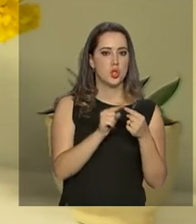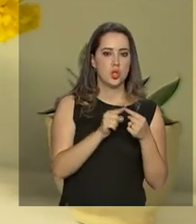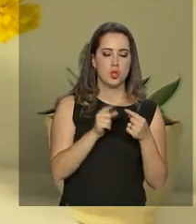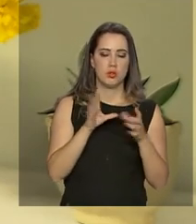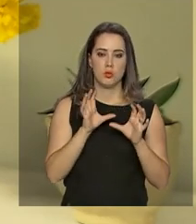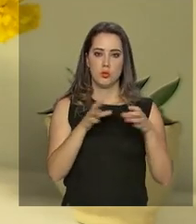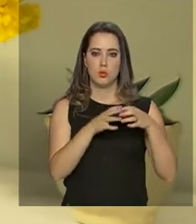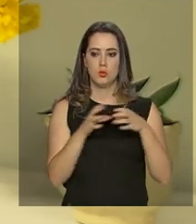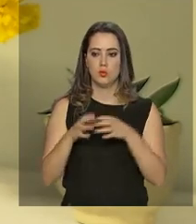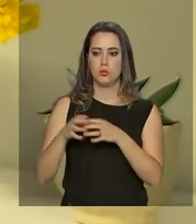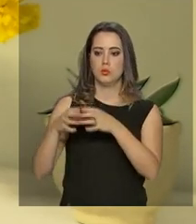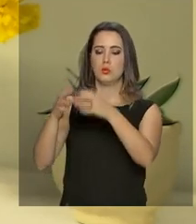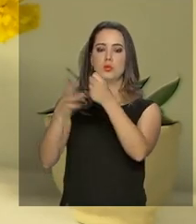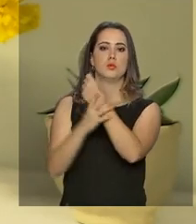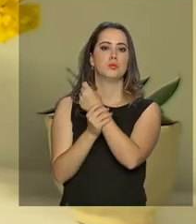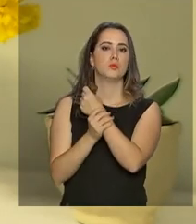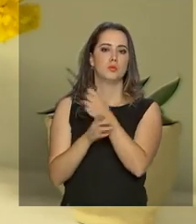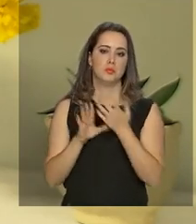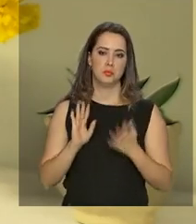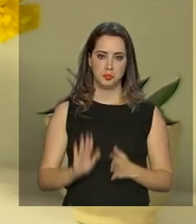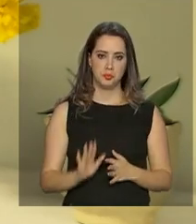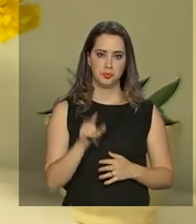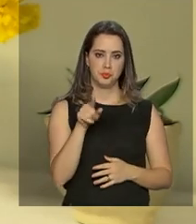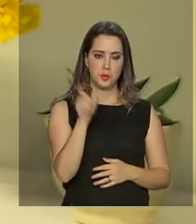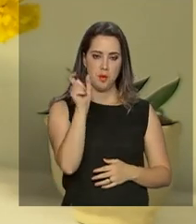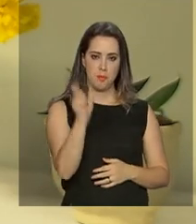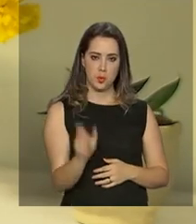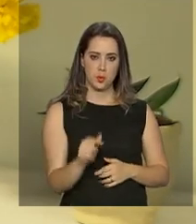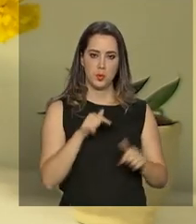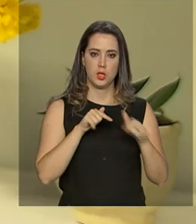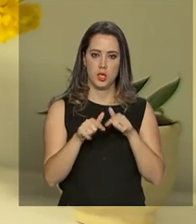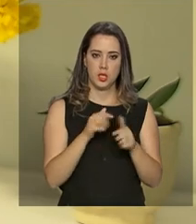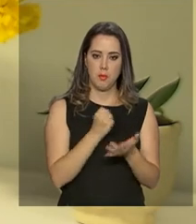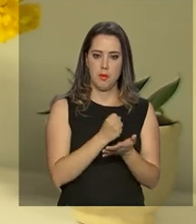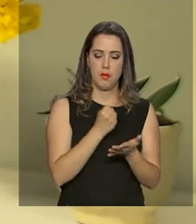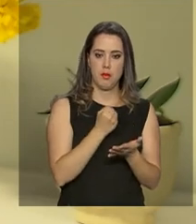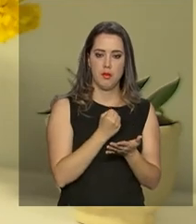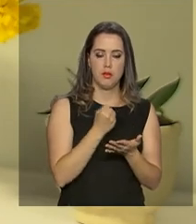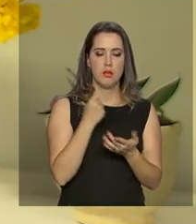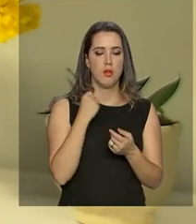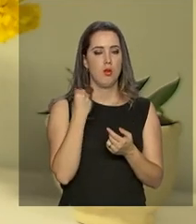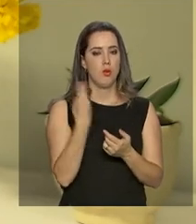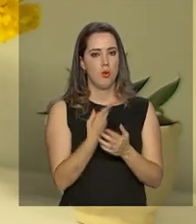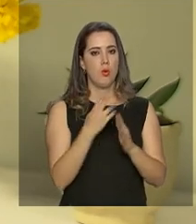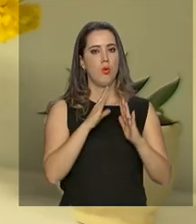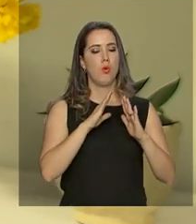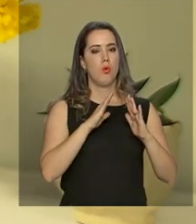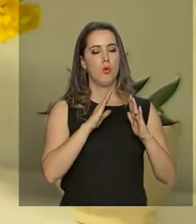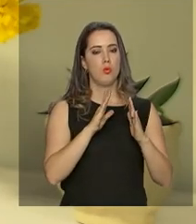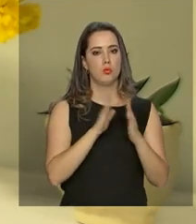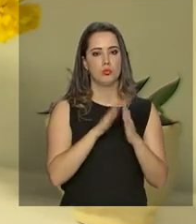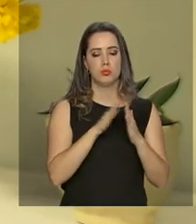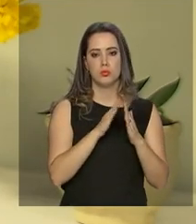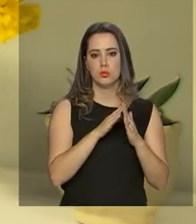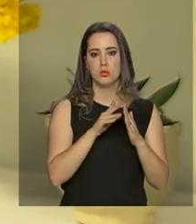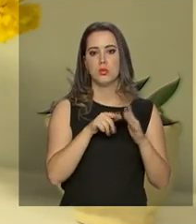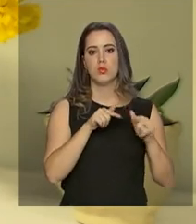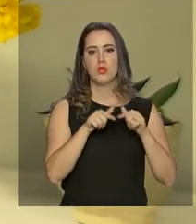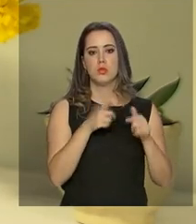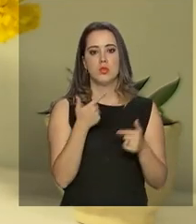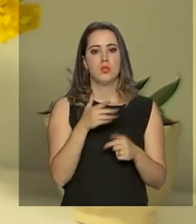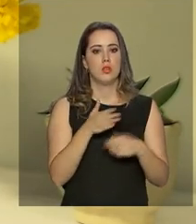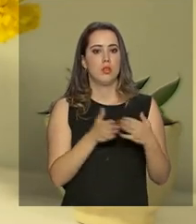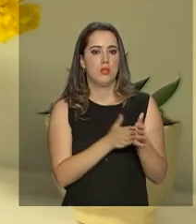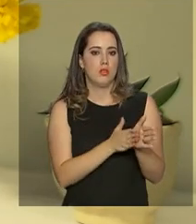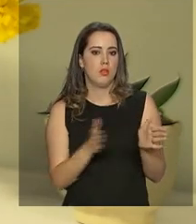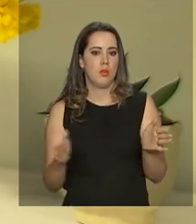segurado então olha só o caso de empregado empregado doméstico e avulso eu não tenho que ter carência não